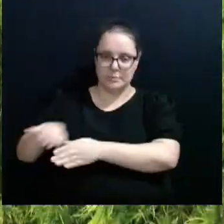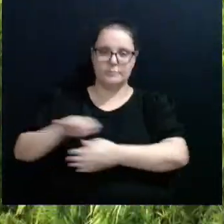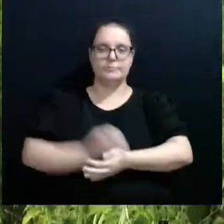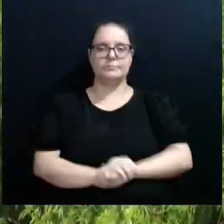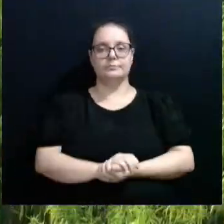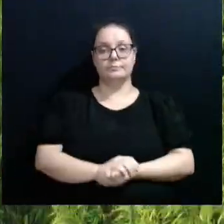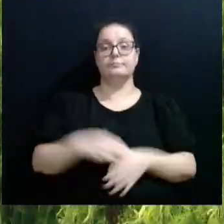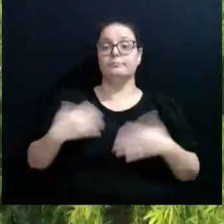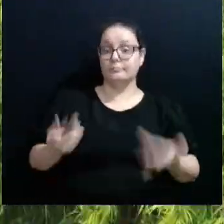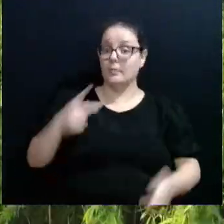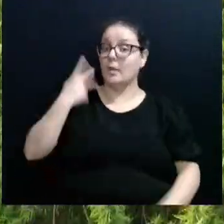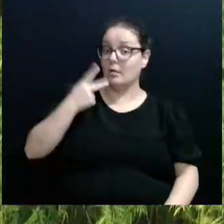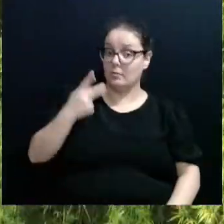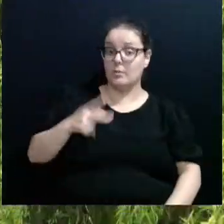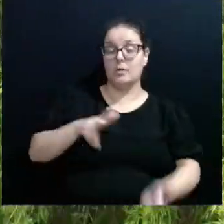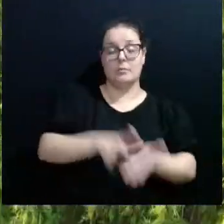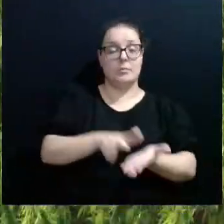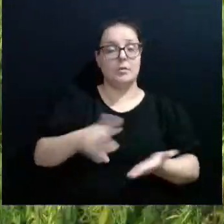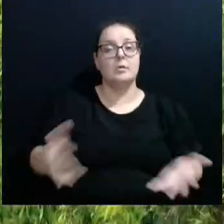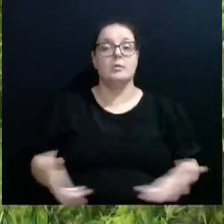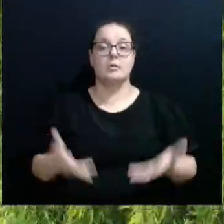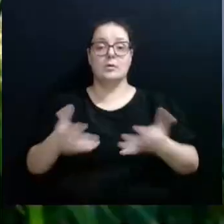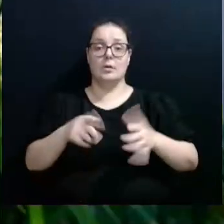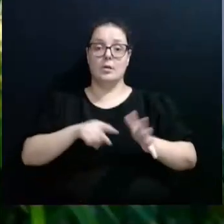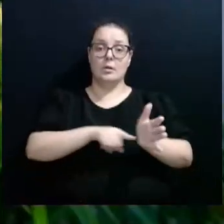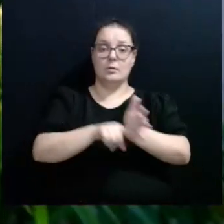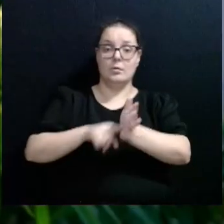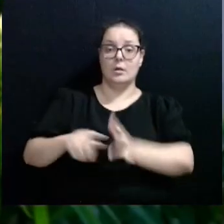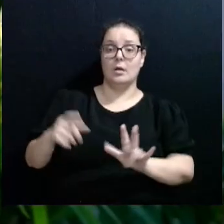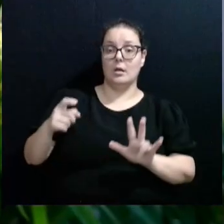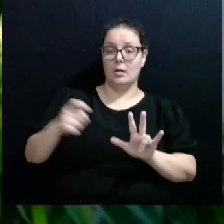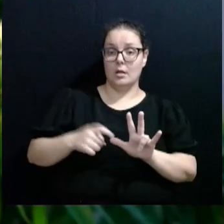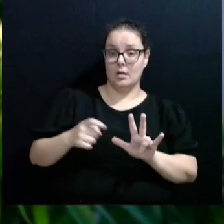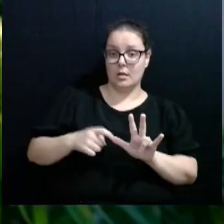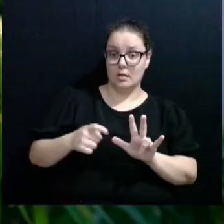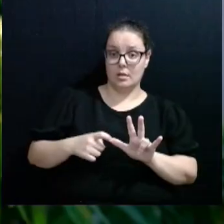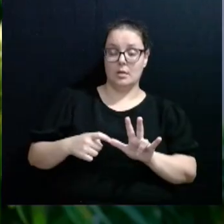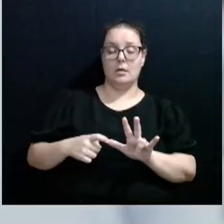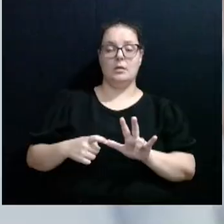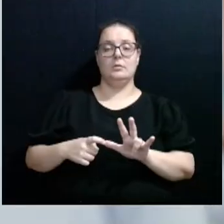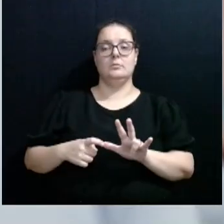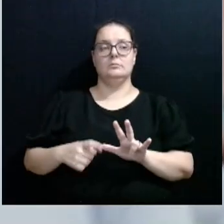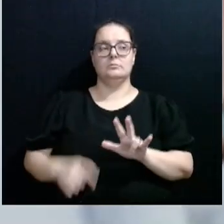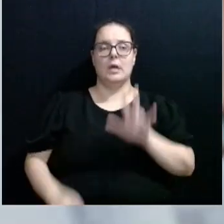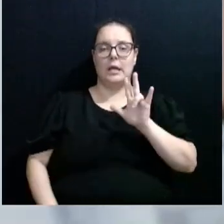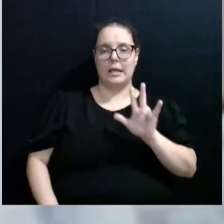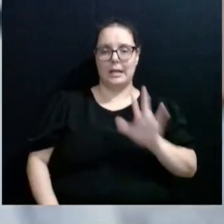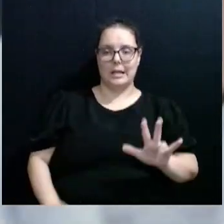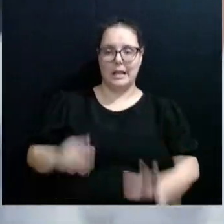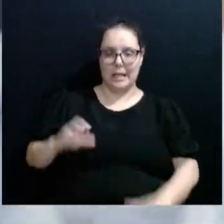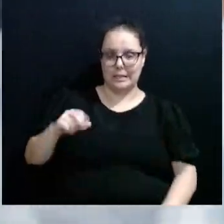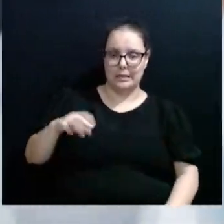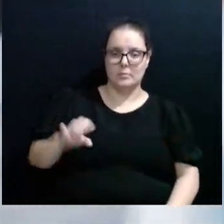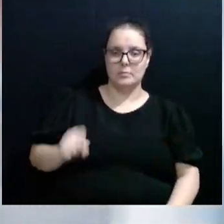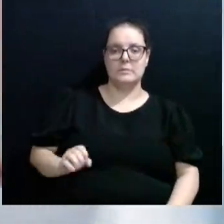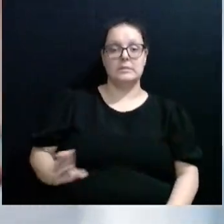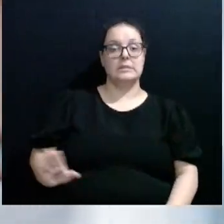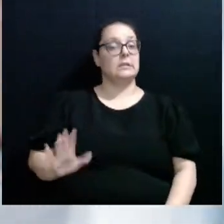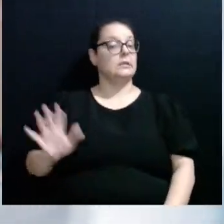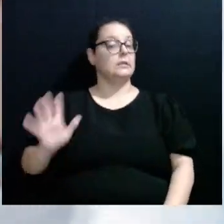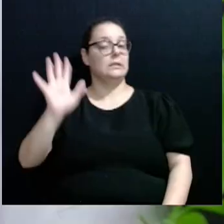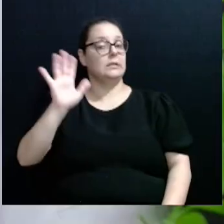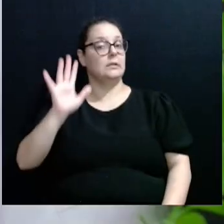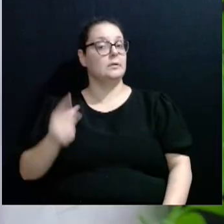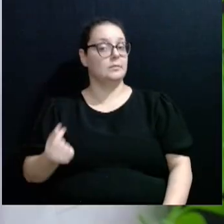de regulamentação e incentivo à pesquisa sobre a cannabis, o acesso à terapia ainda é excludente. O alto custo dos medicamentos e os